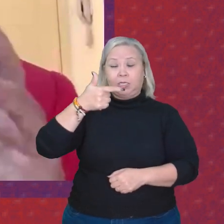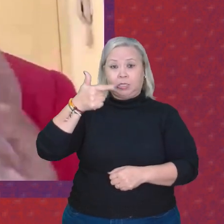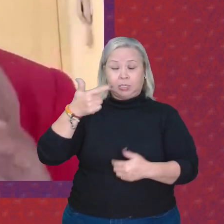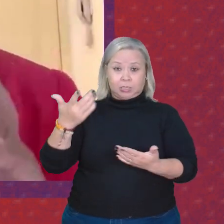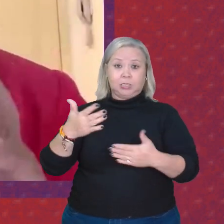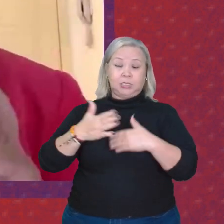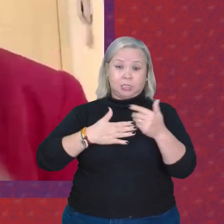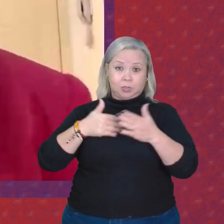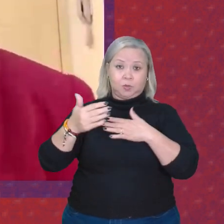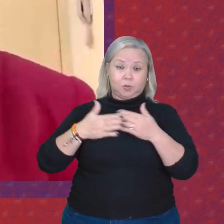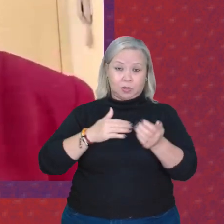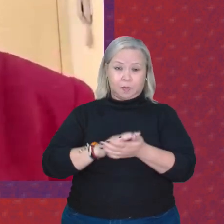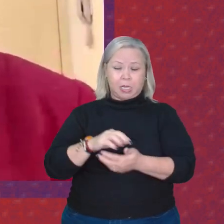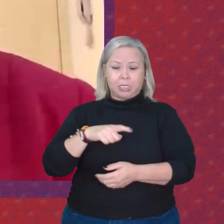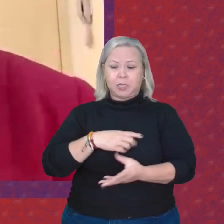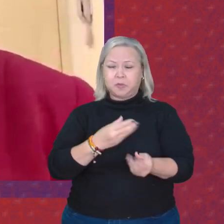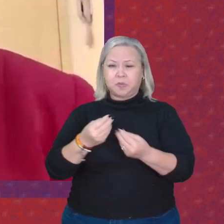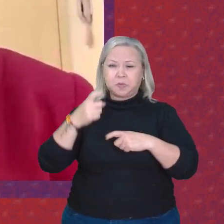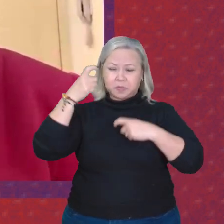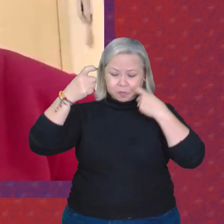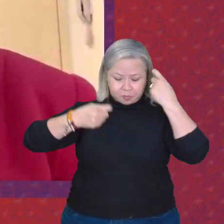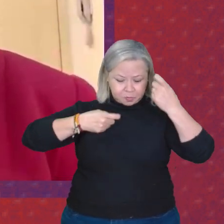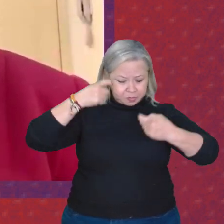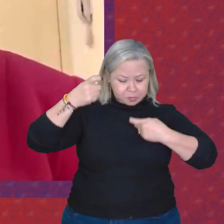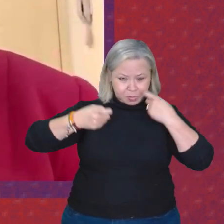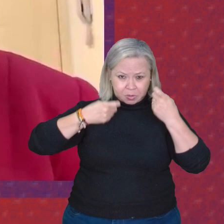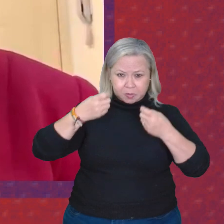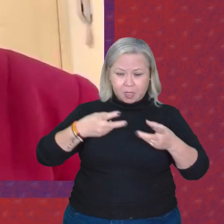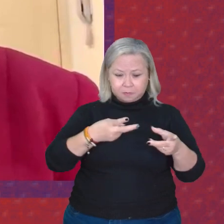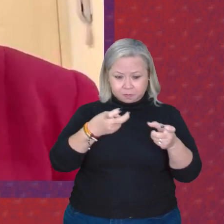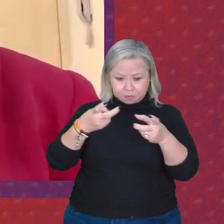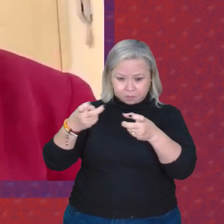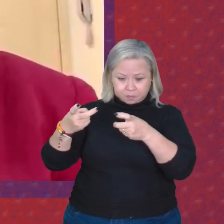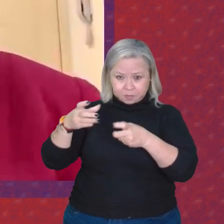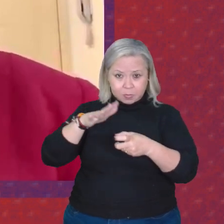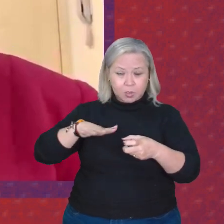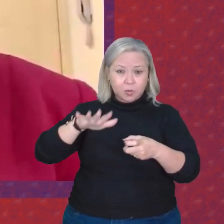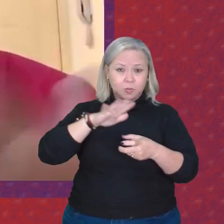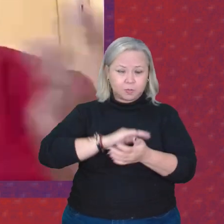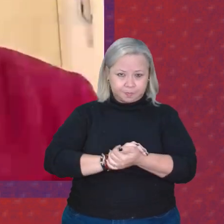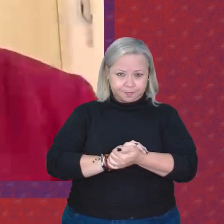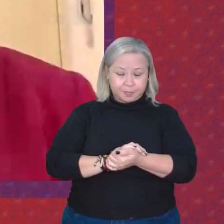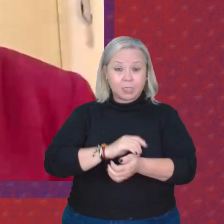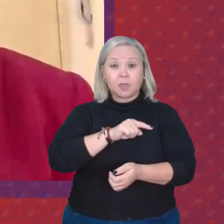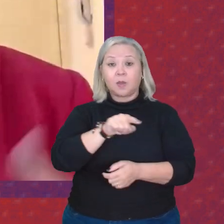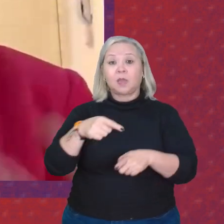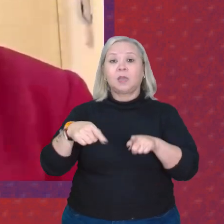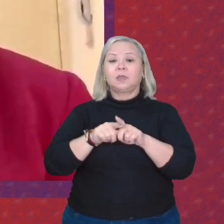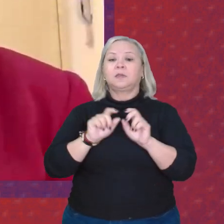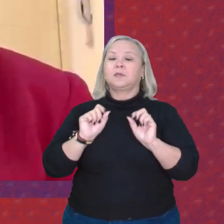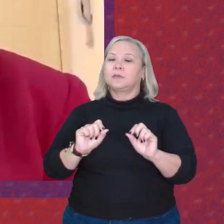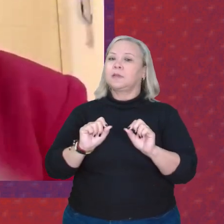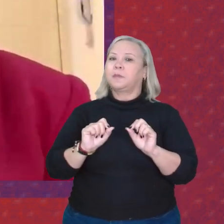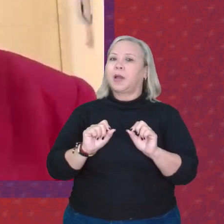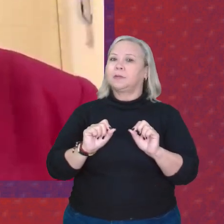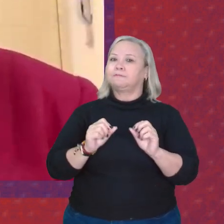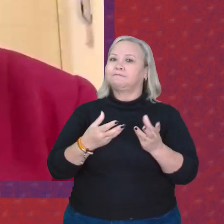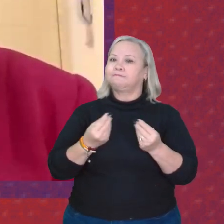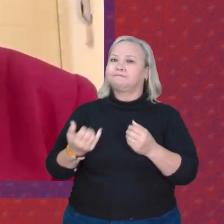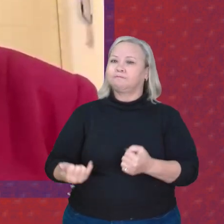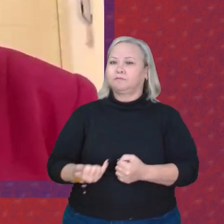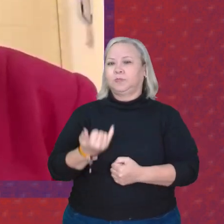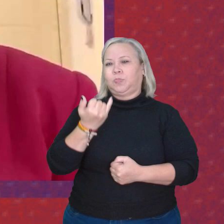presidenta Dilma teve muita preocupação de dar visibilidade, né? Então, isto também é algo que tem que